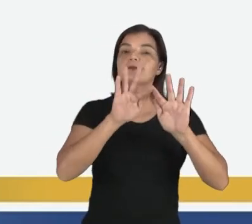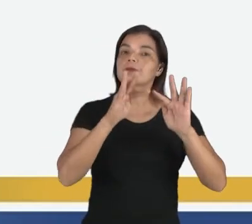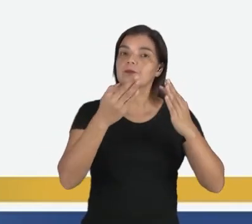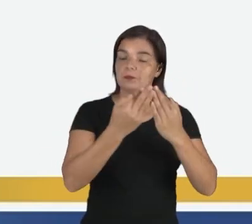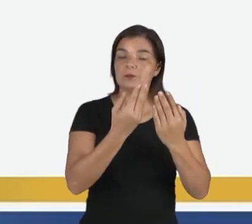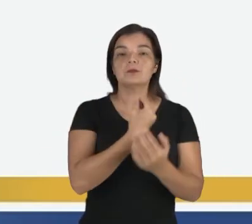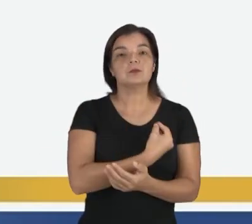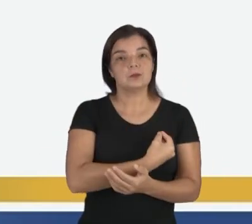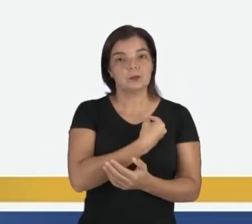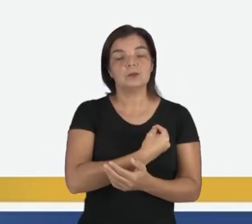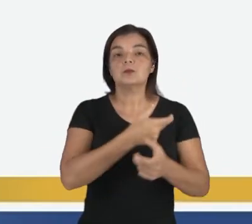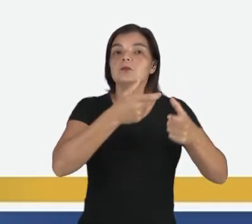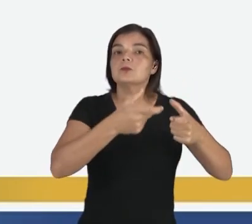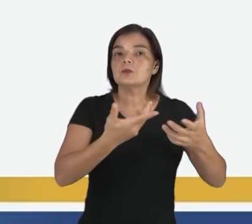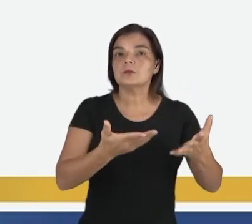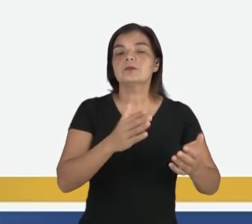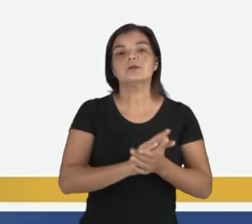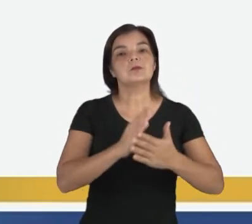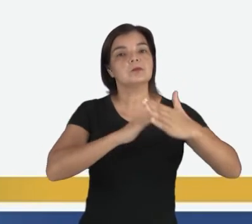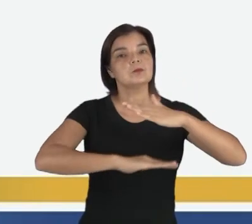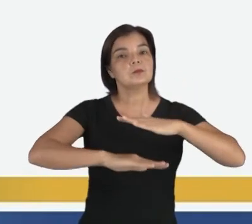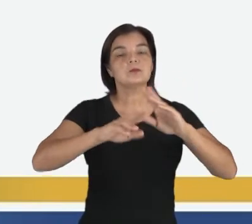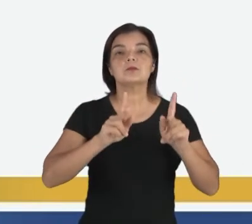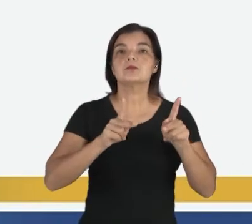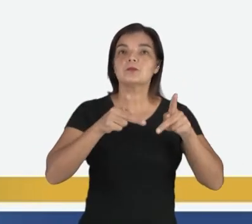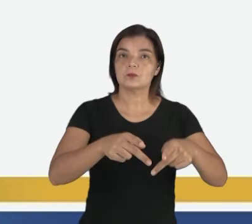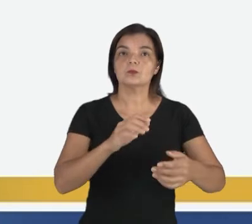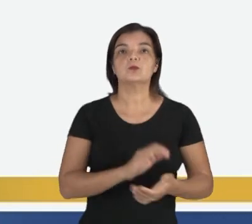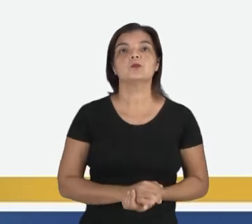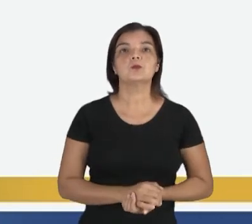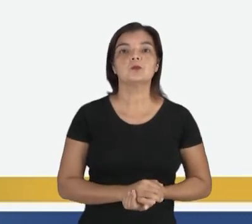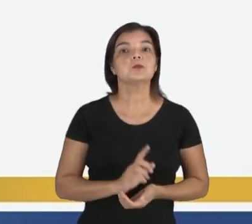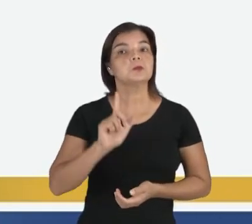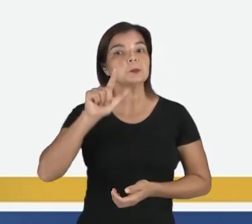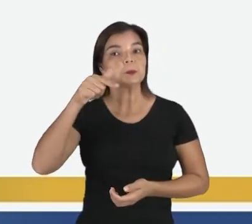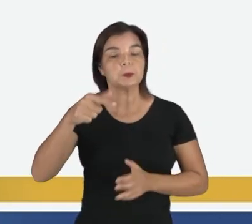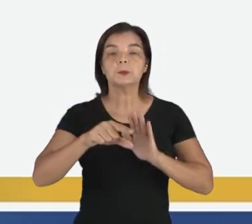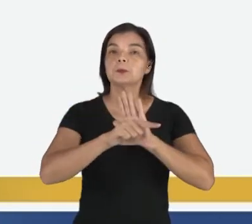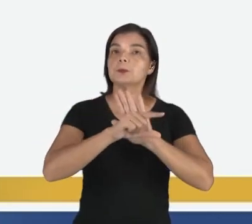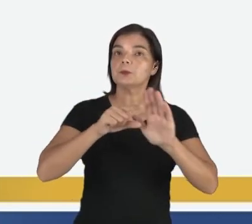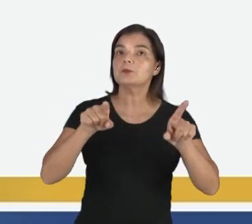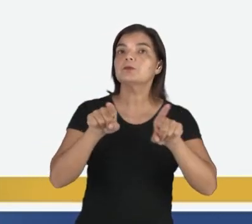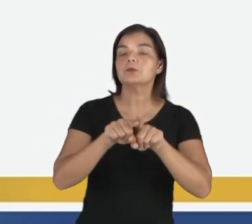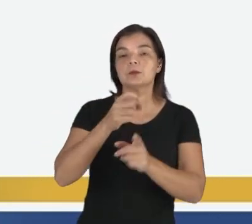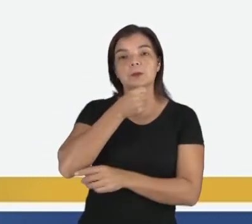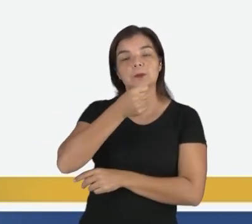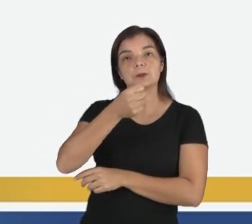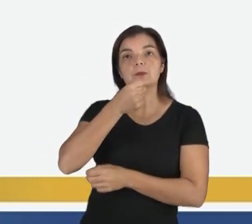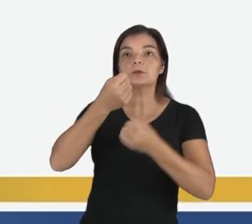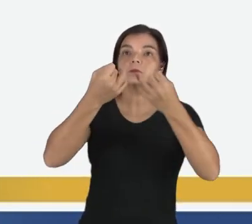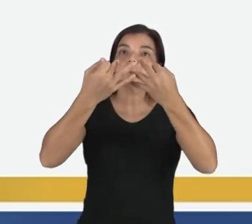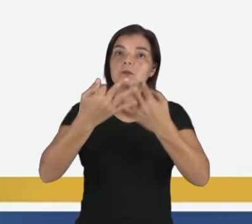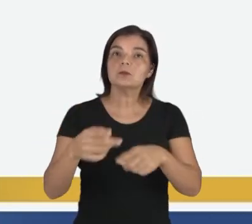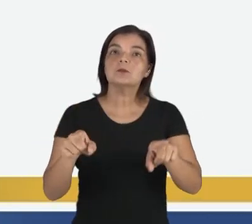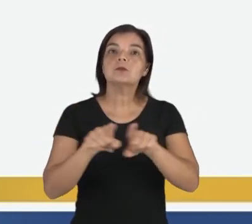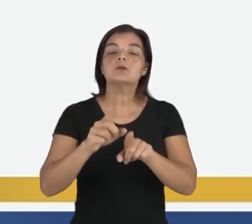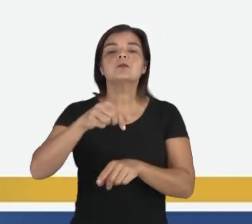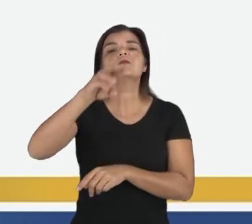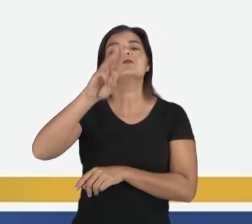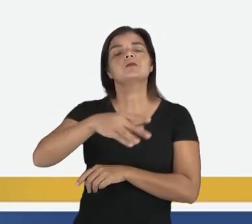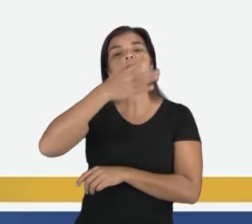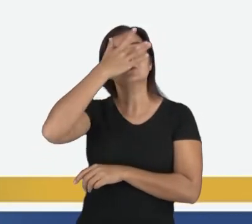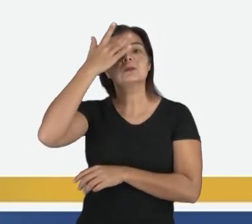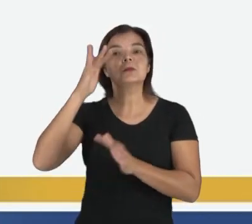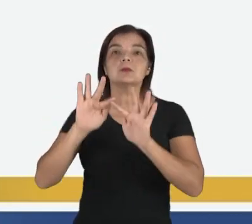família mora naquele lugar, abaixo do viaduto. Em outro trecho, a jornalista esclarece quem são